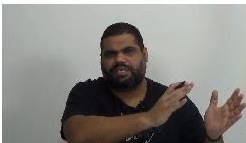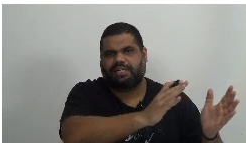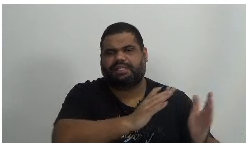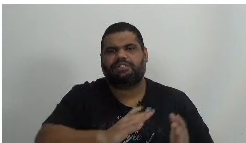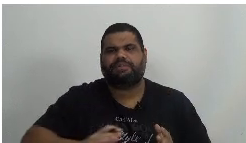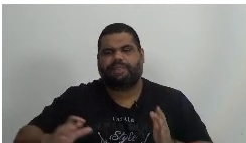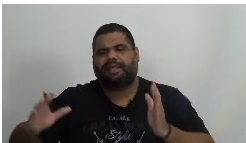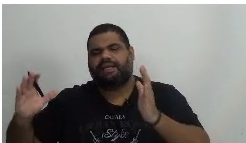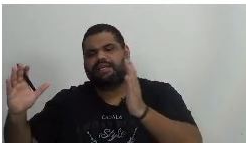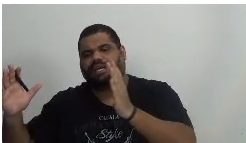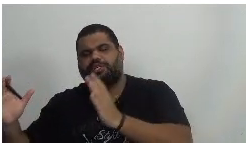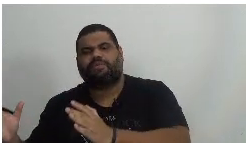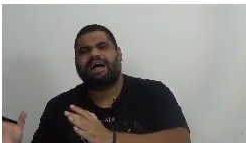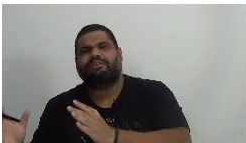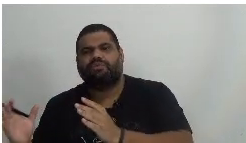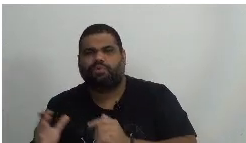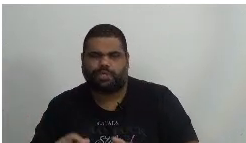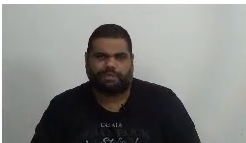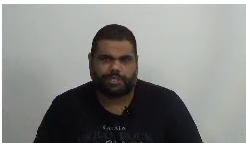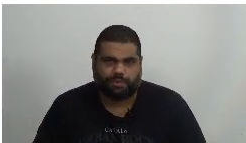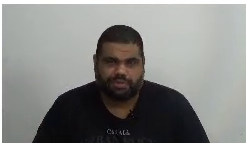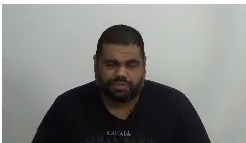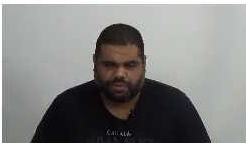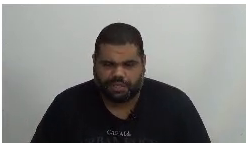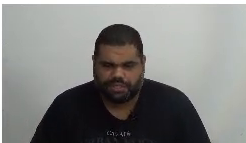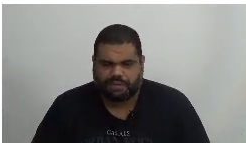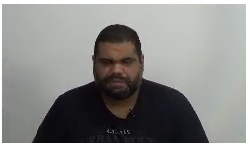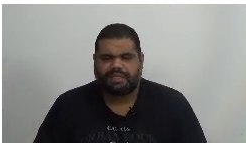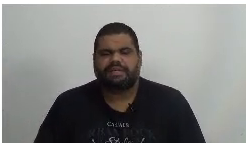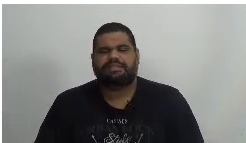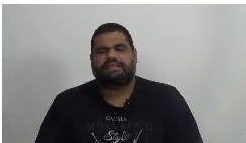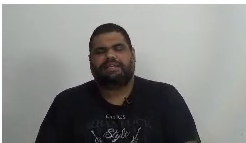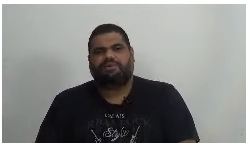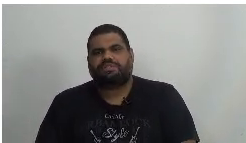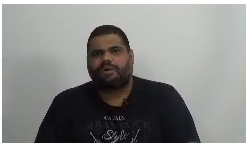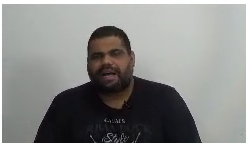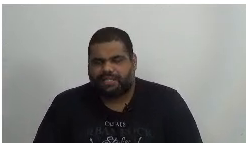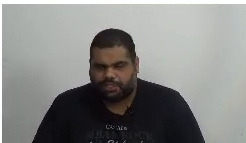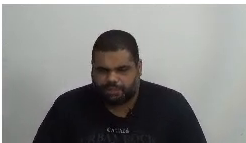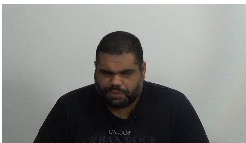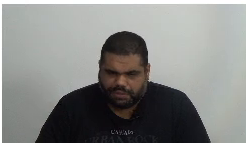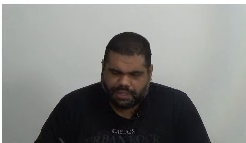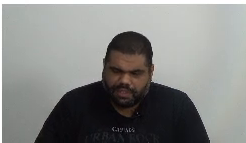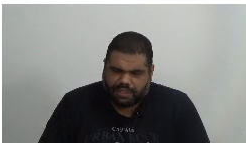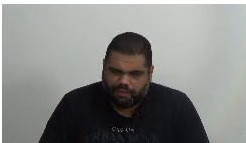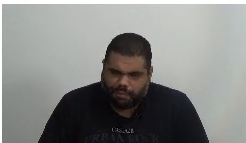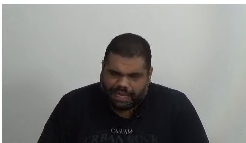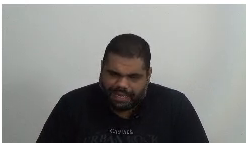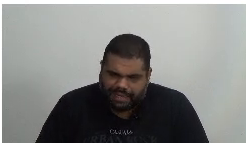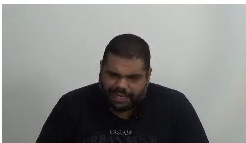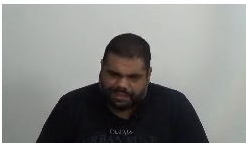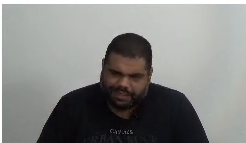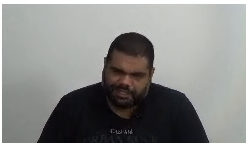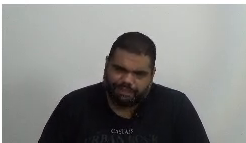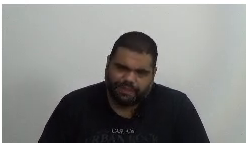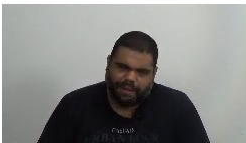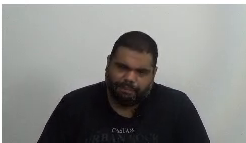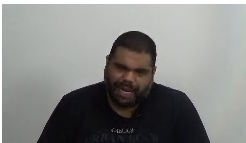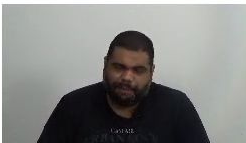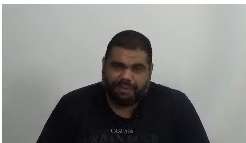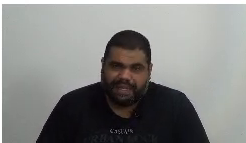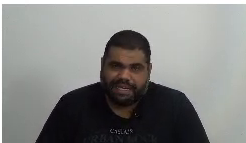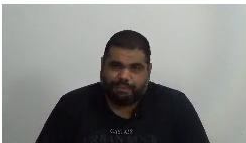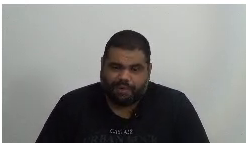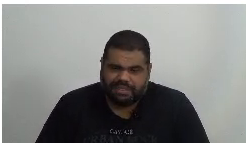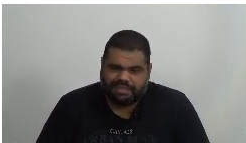são as letras e as quatro últimas posições seriam os algarismos. Então, vamos lá. Letras.